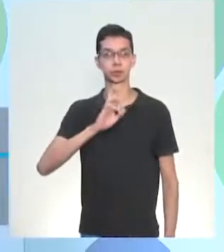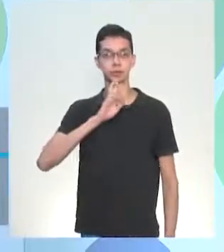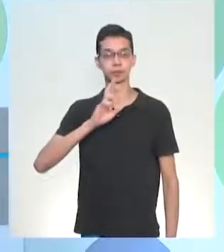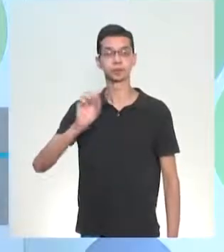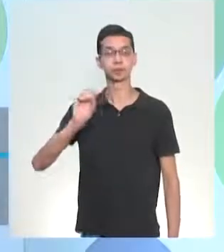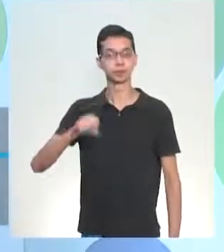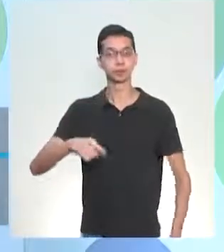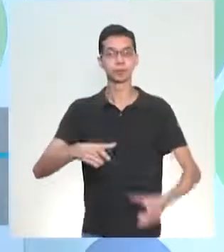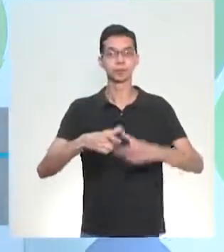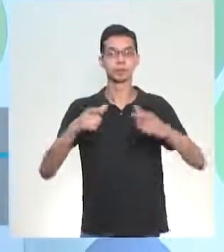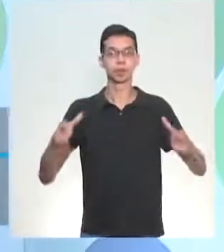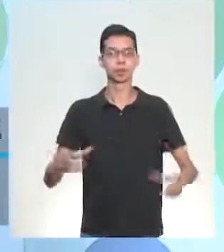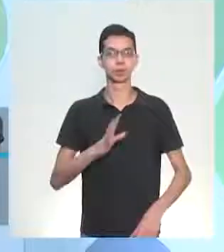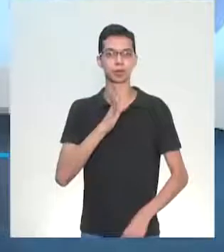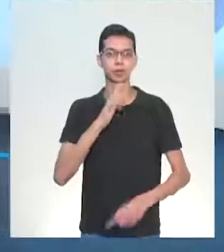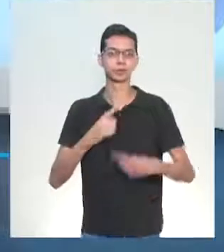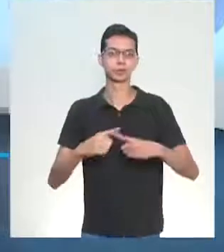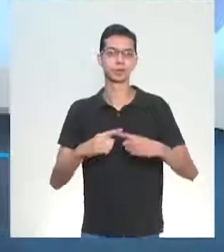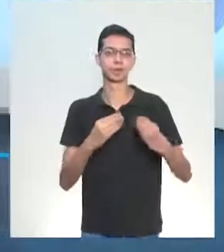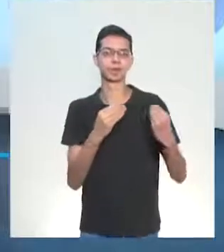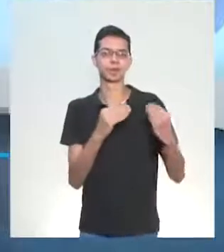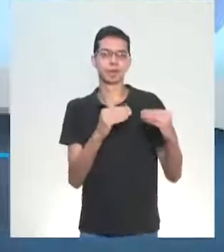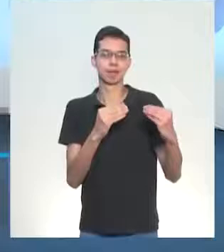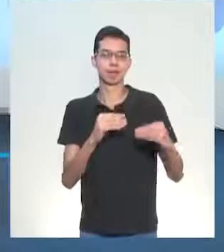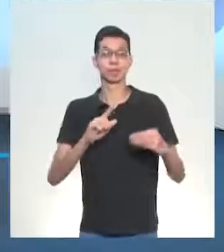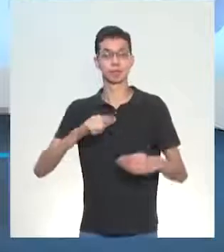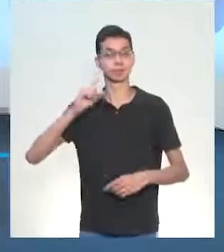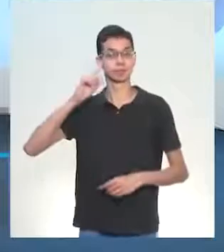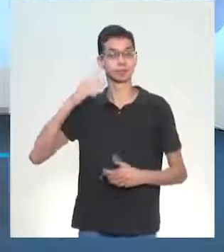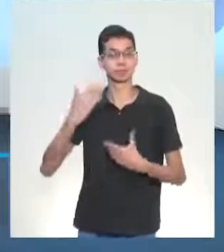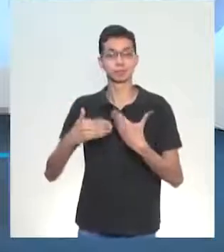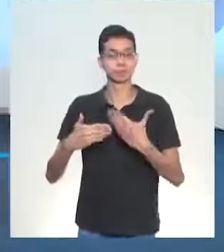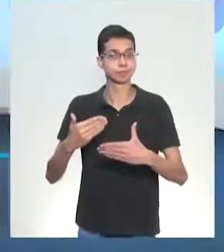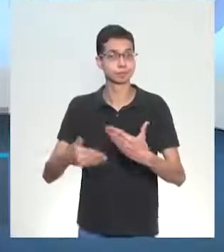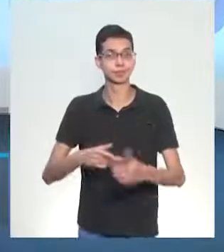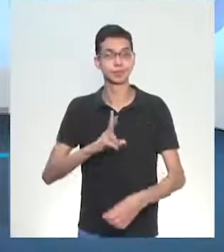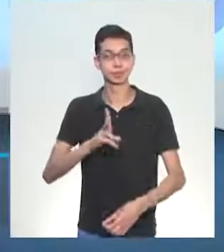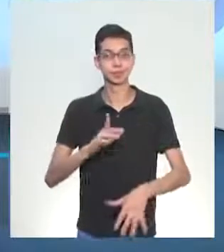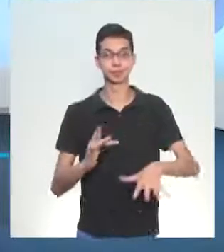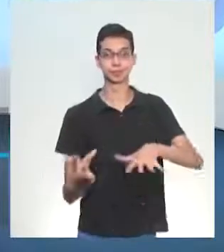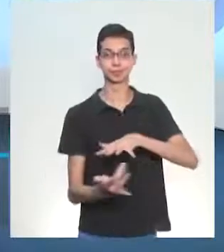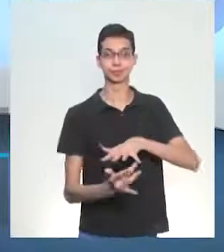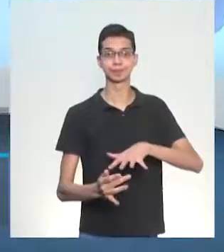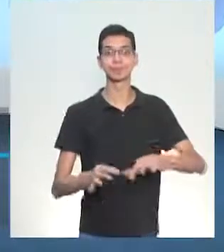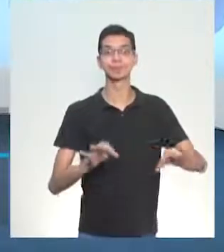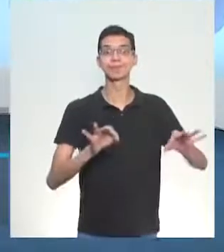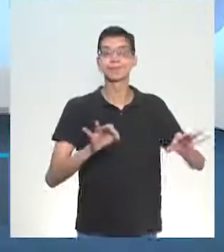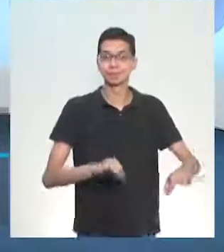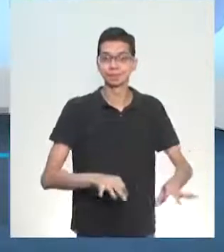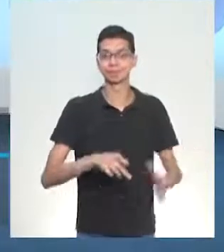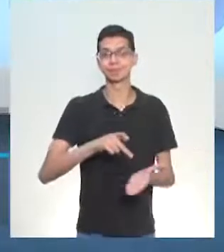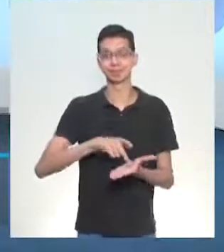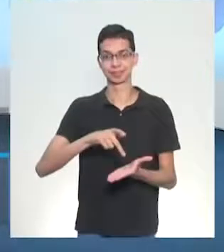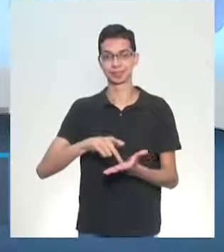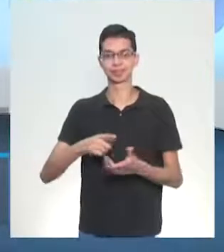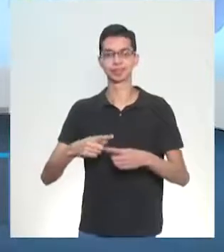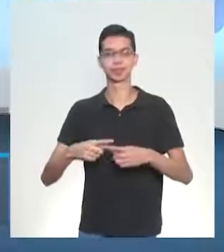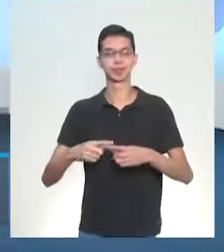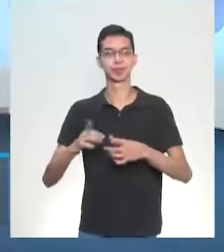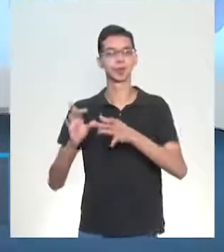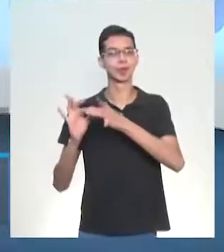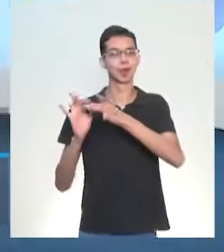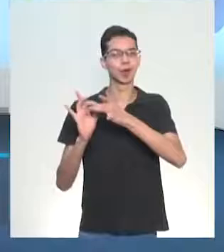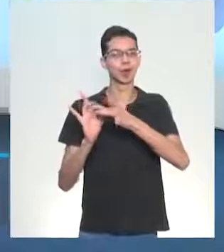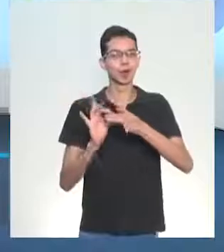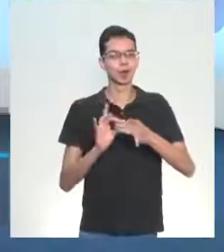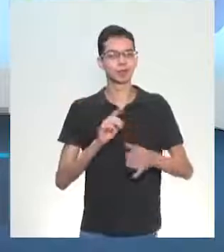conhece, porque meme, com certeza, faz parte dessa rotina deles de rede social, né, Pro? Com certeza, eles Então, a estão maioria bem, dizendo né, sim, e no aí está dentro do contexto. contexto